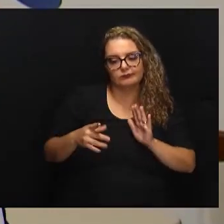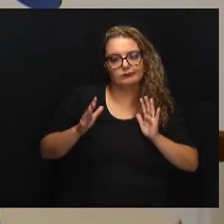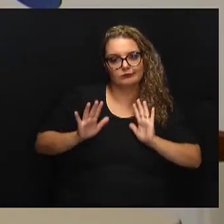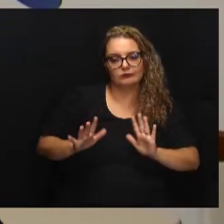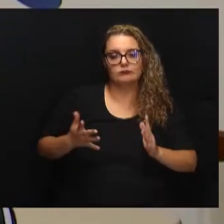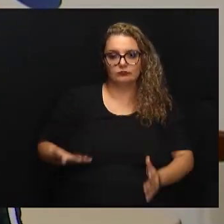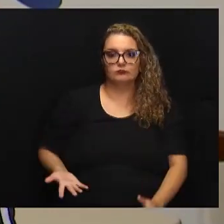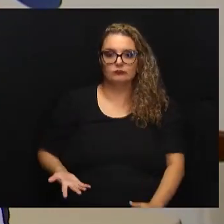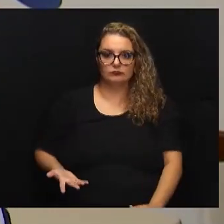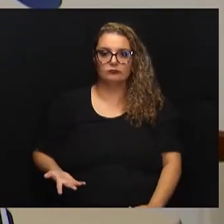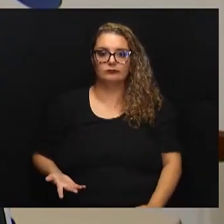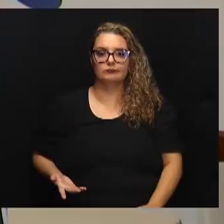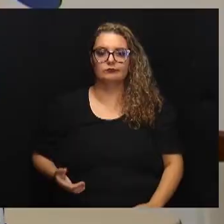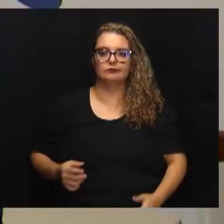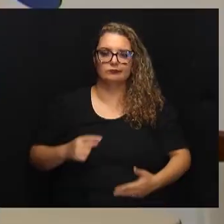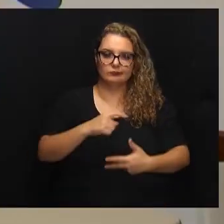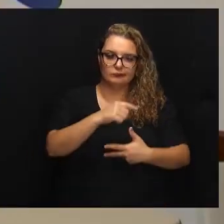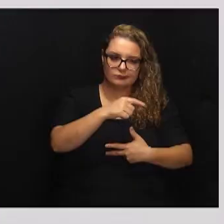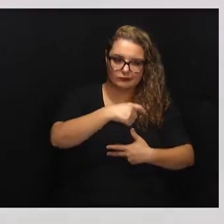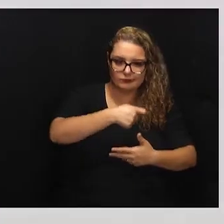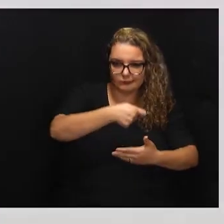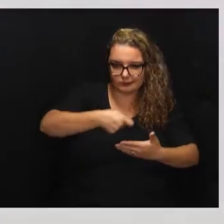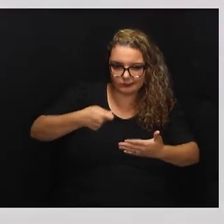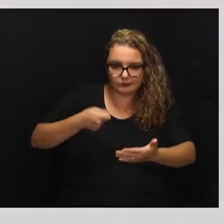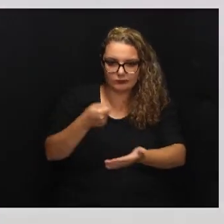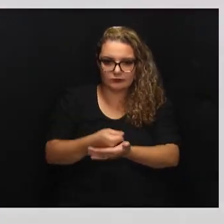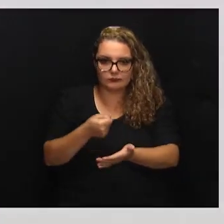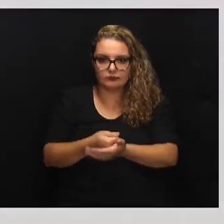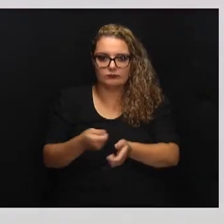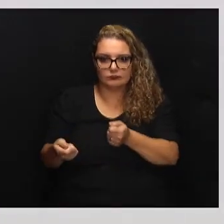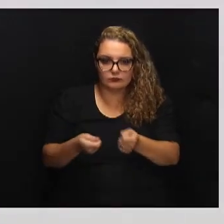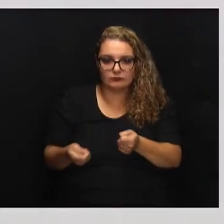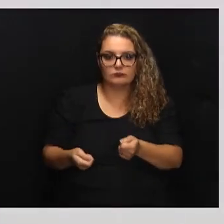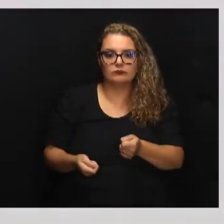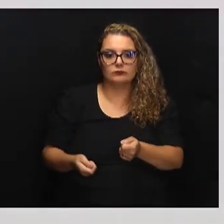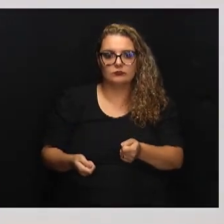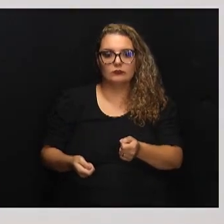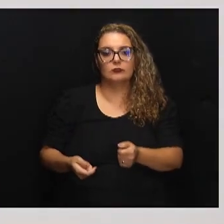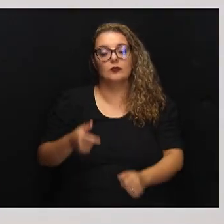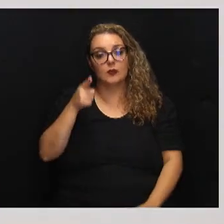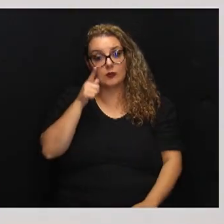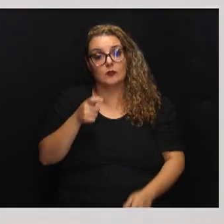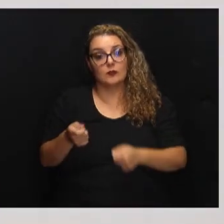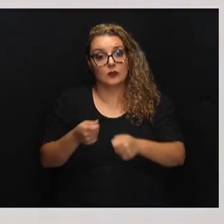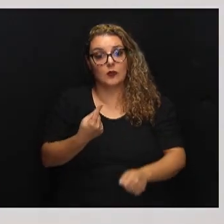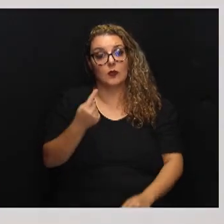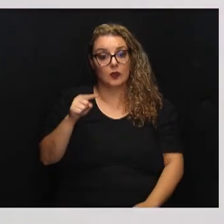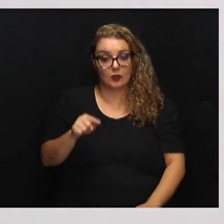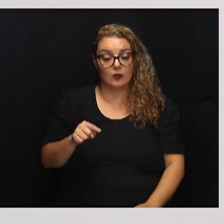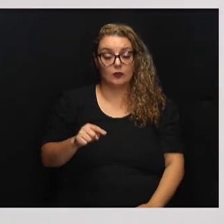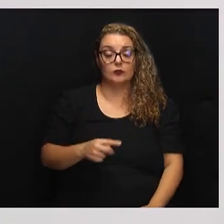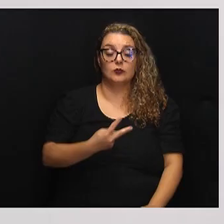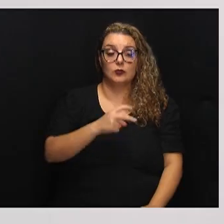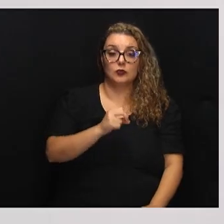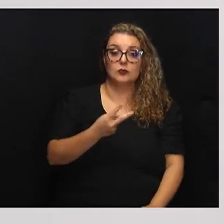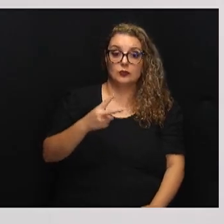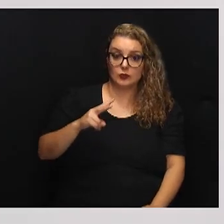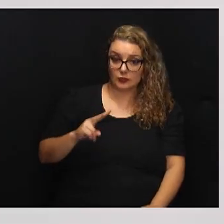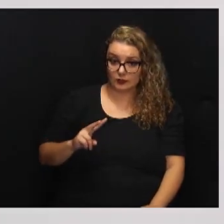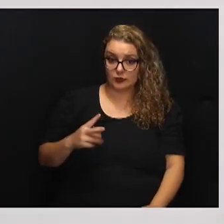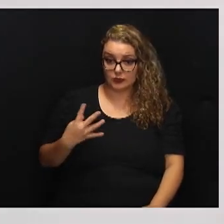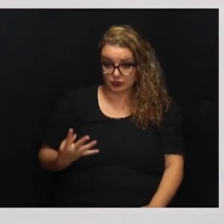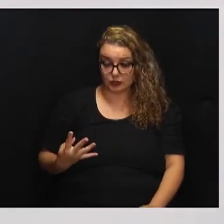acaba enrijecendo para segurar o 1000 mesmo. O tema da redação do Enem 2024 foi os desafios para